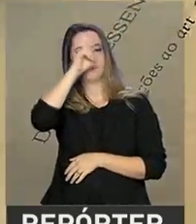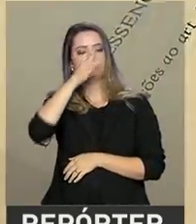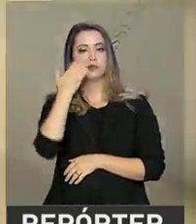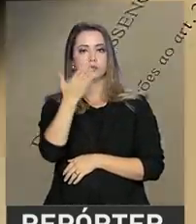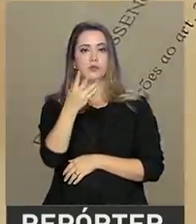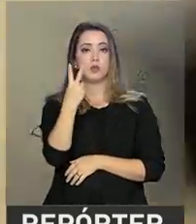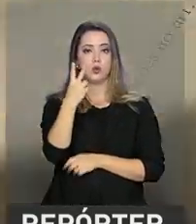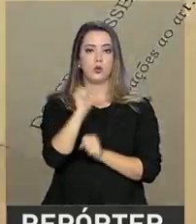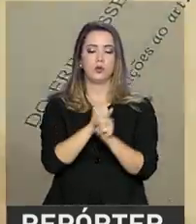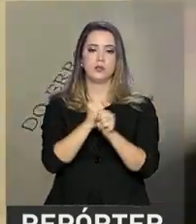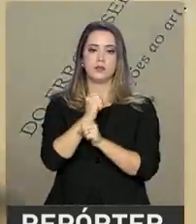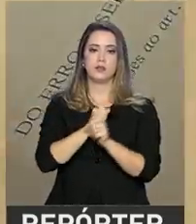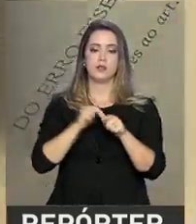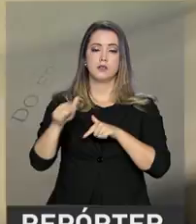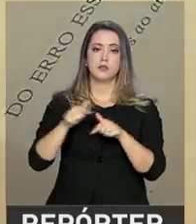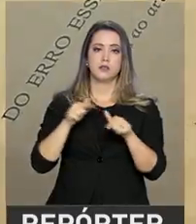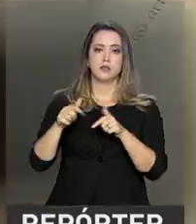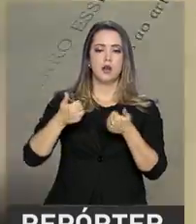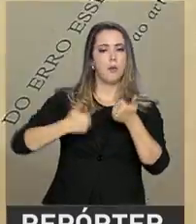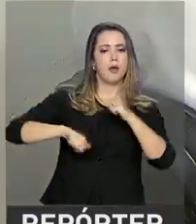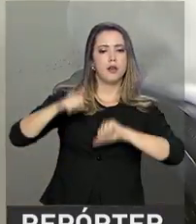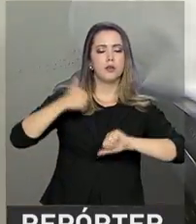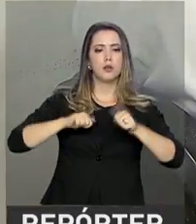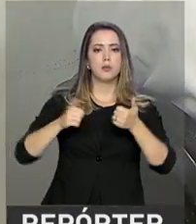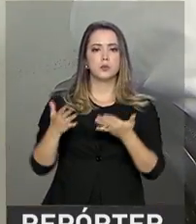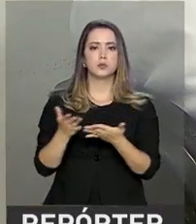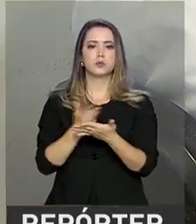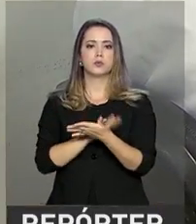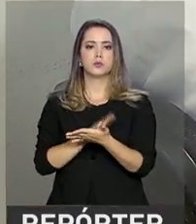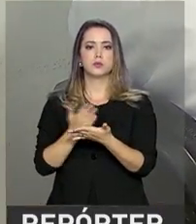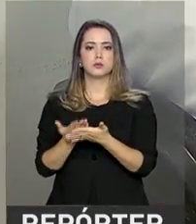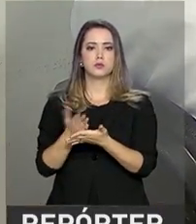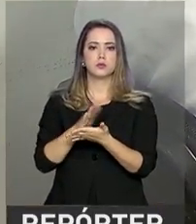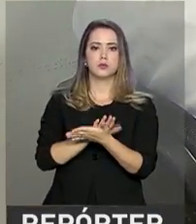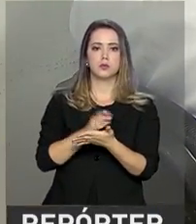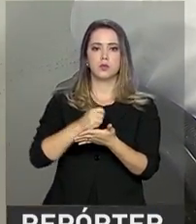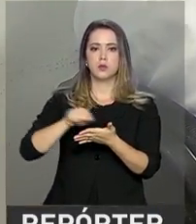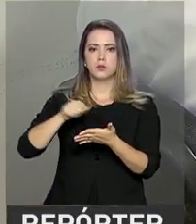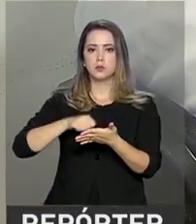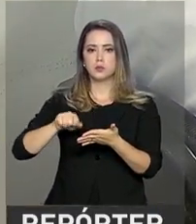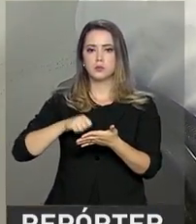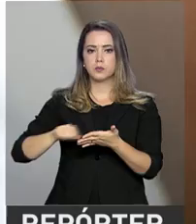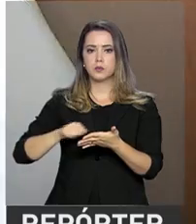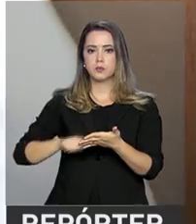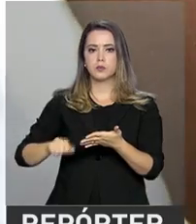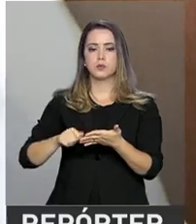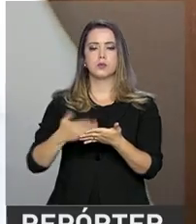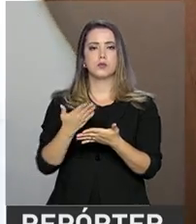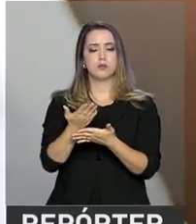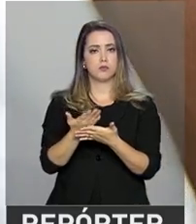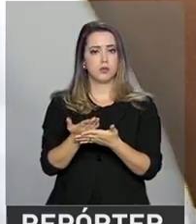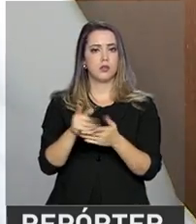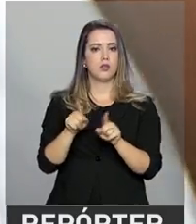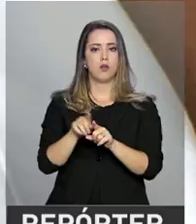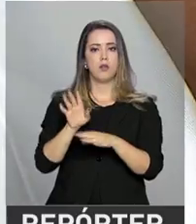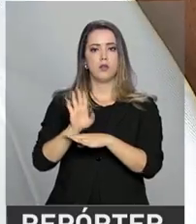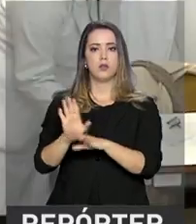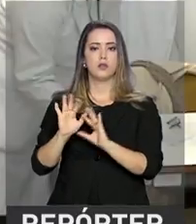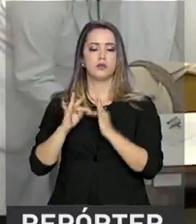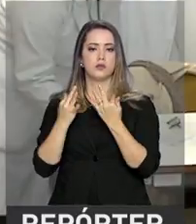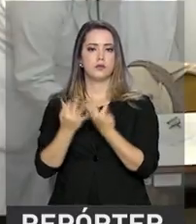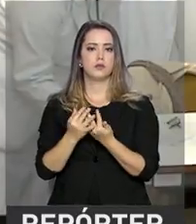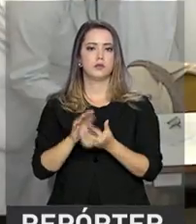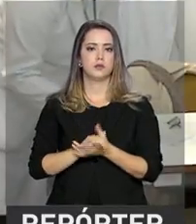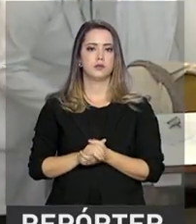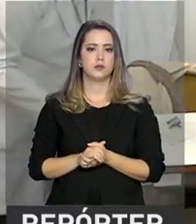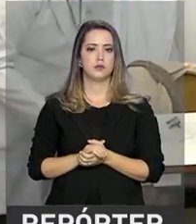2 anos, ele trabalha no laboratório de higienização de livros da Câmara dos Deputados. Com o salário, ajuda nas despesas de casa.